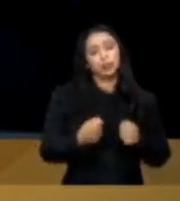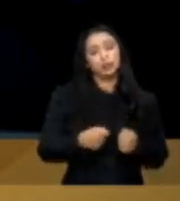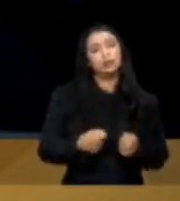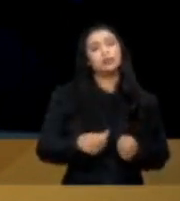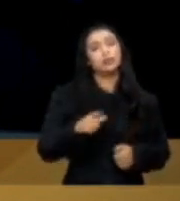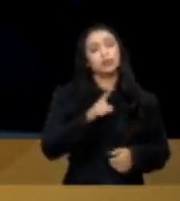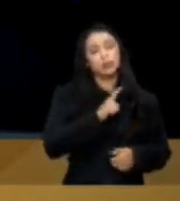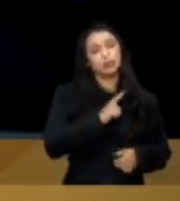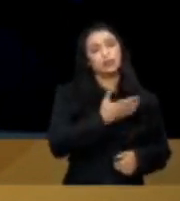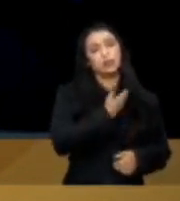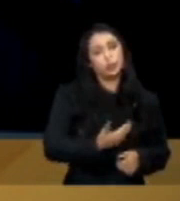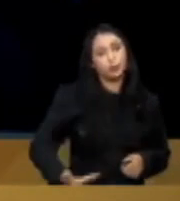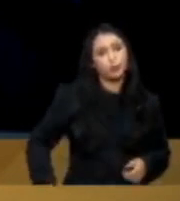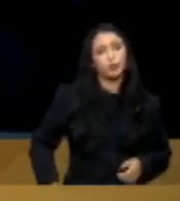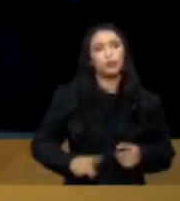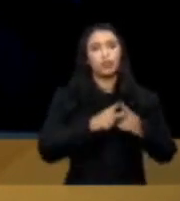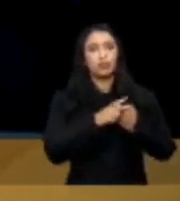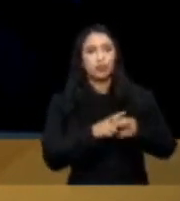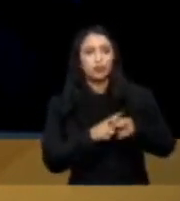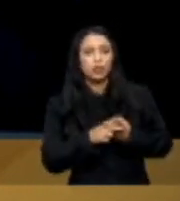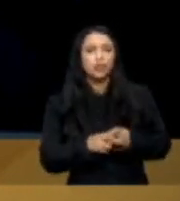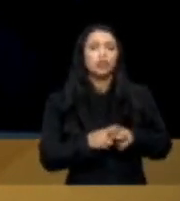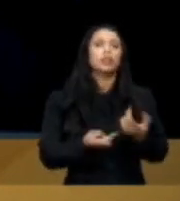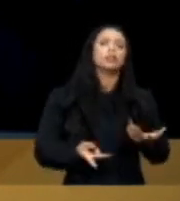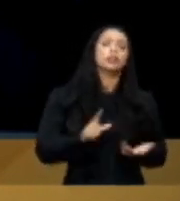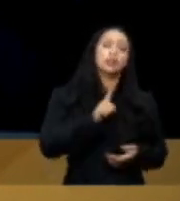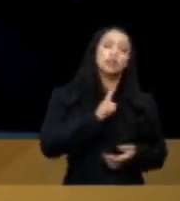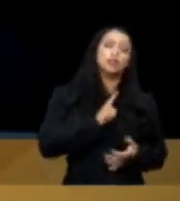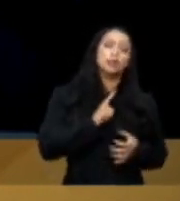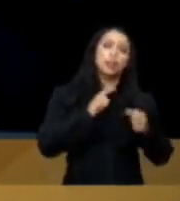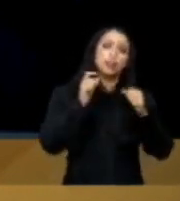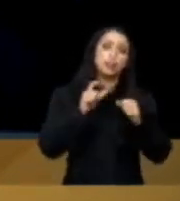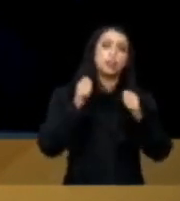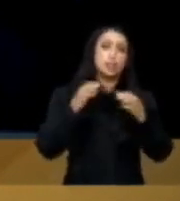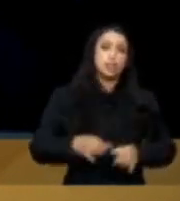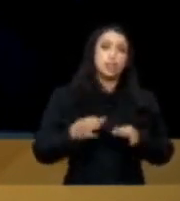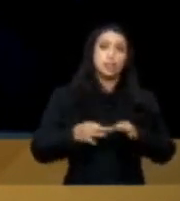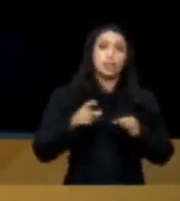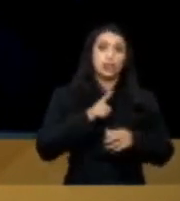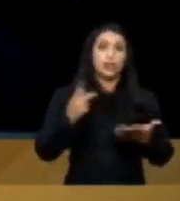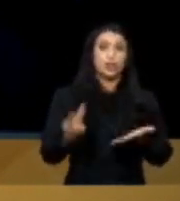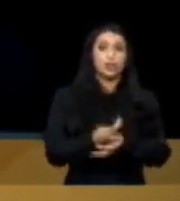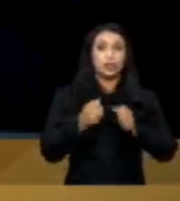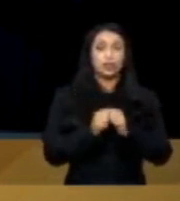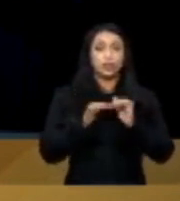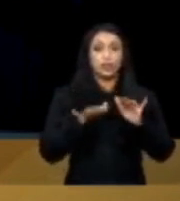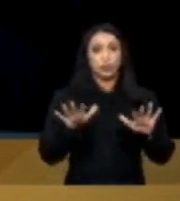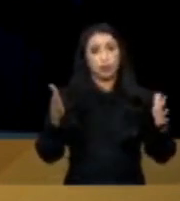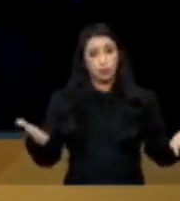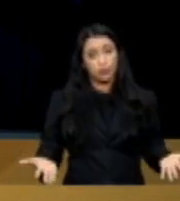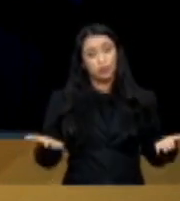à criação, regulação do mercado e garantia da difusão. Daí por quê, senhores ministros,